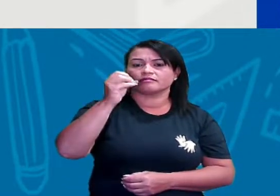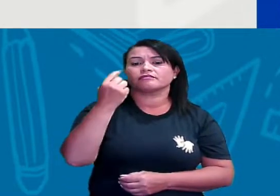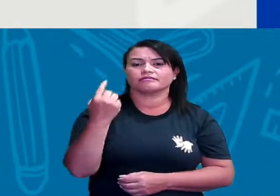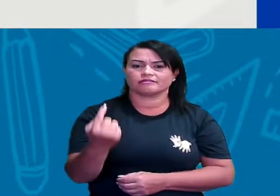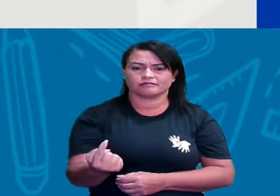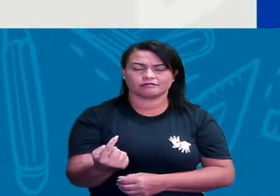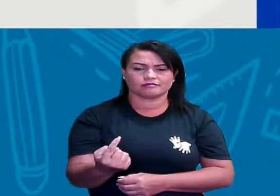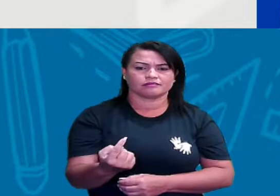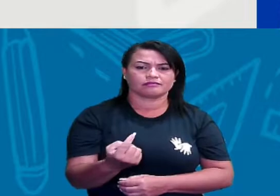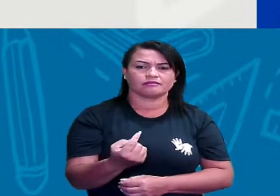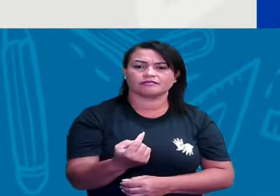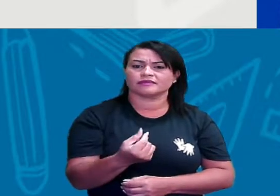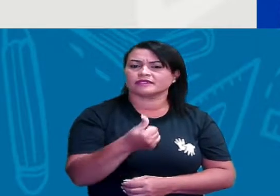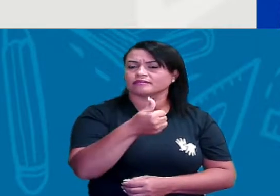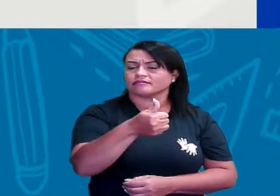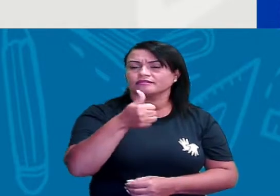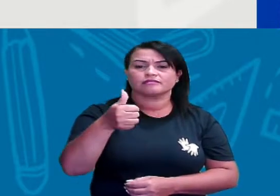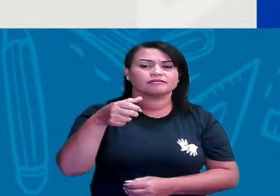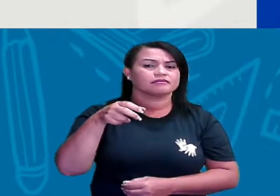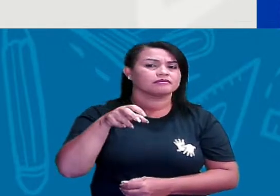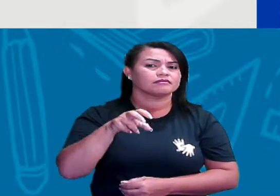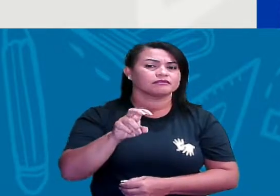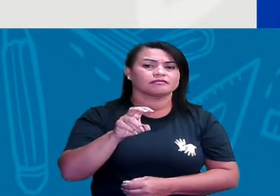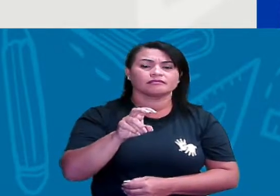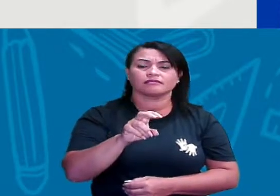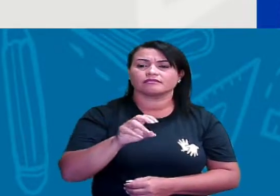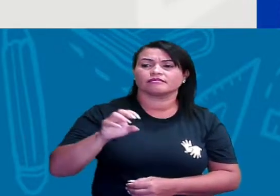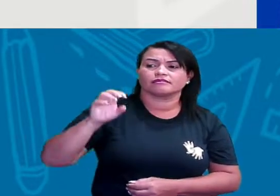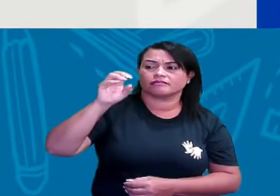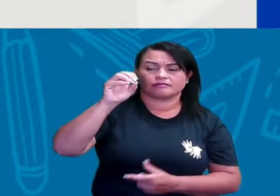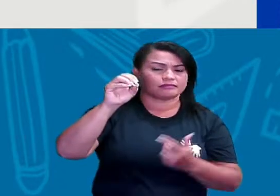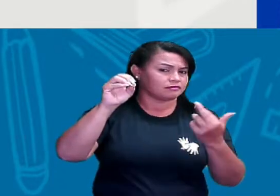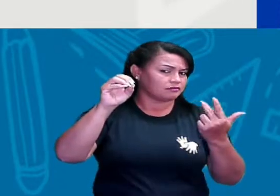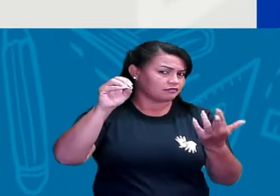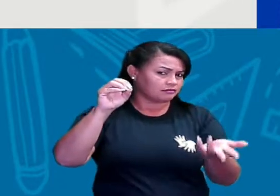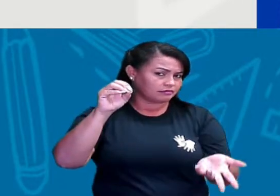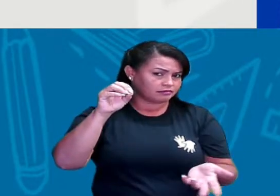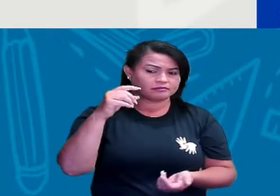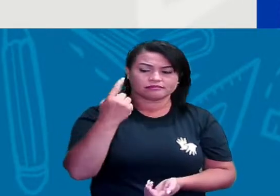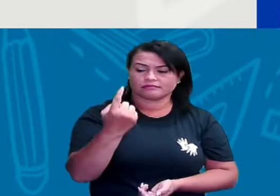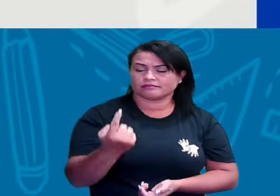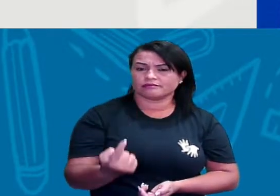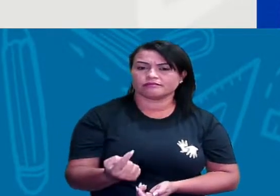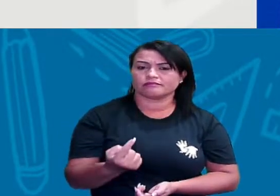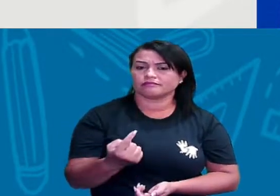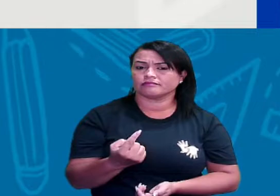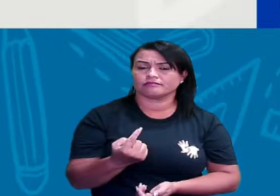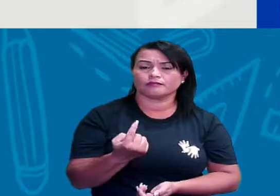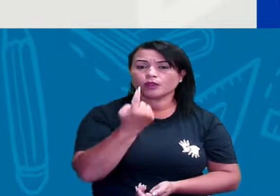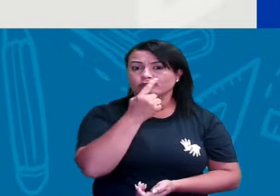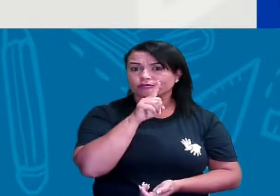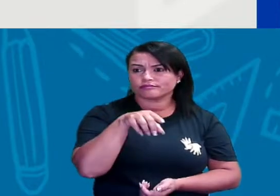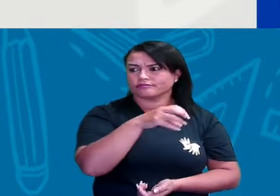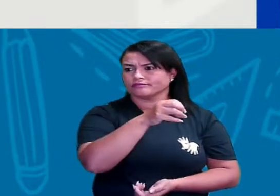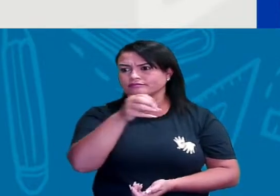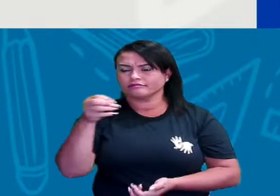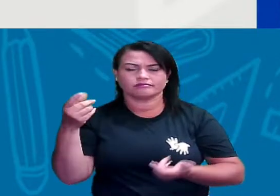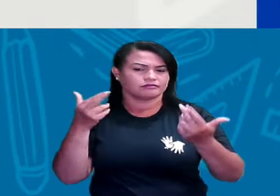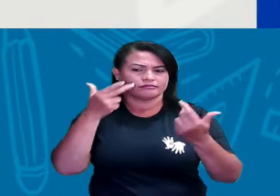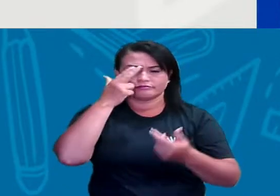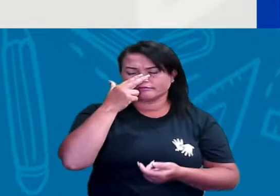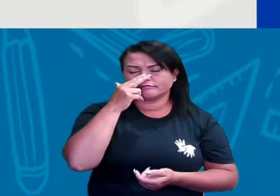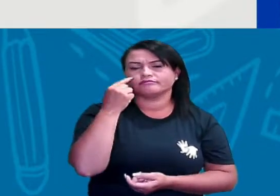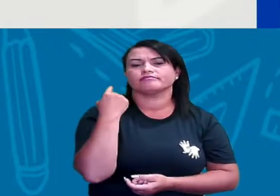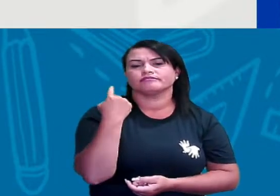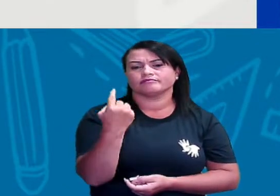1. 115 elevado a zero seria igual a quanto? A 1. 1 milhão elevado a zero seria